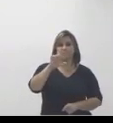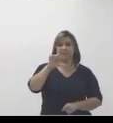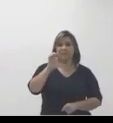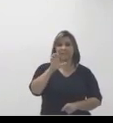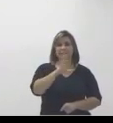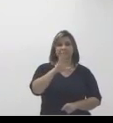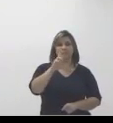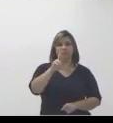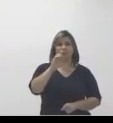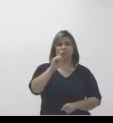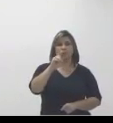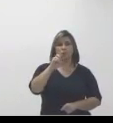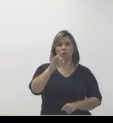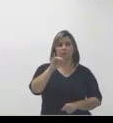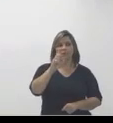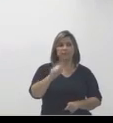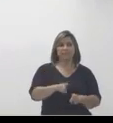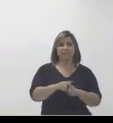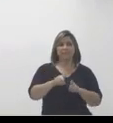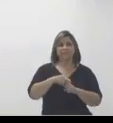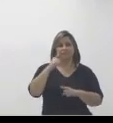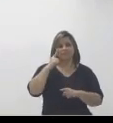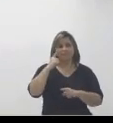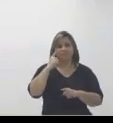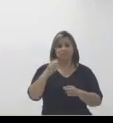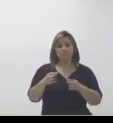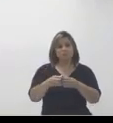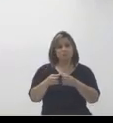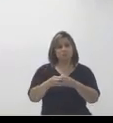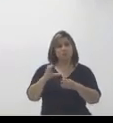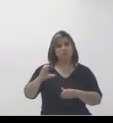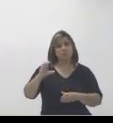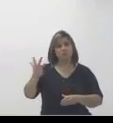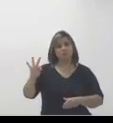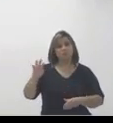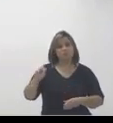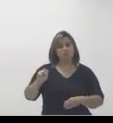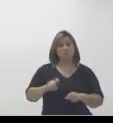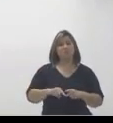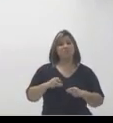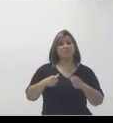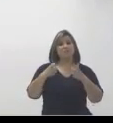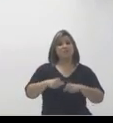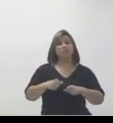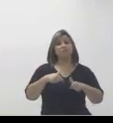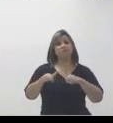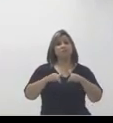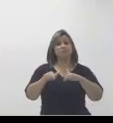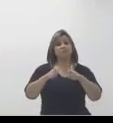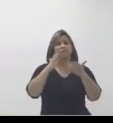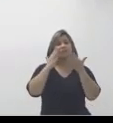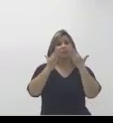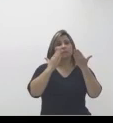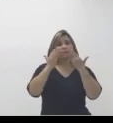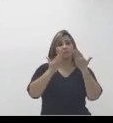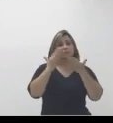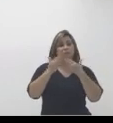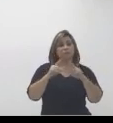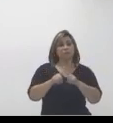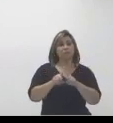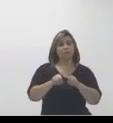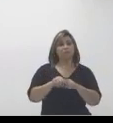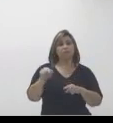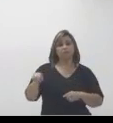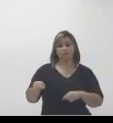onde é é considerando que as comunidades terapêuticas um espaço de a tanto pó de atuação do psicólogo com a posição cfp relatou o fato eu acho que o